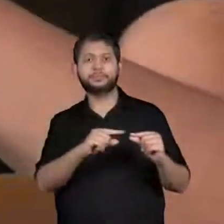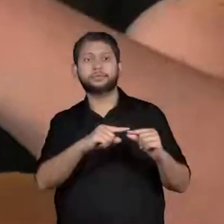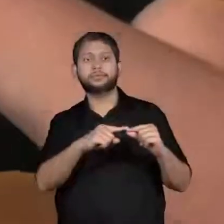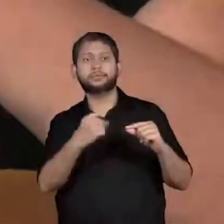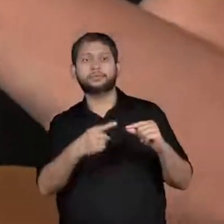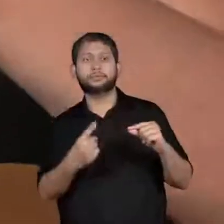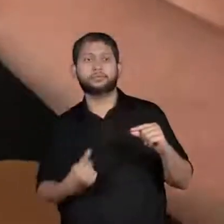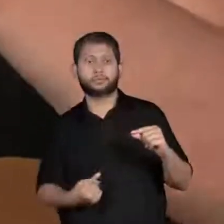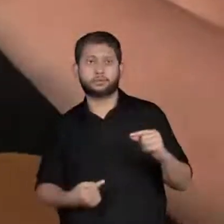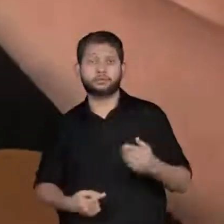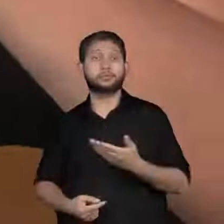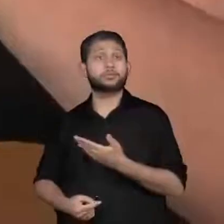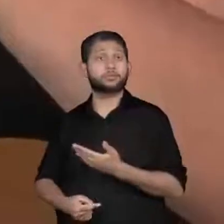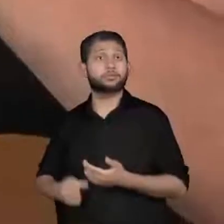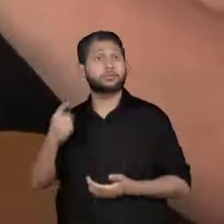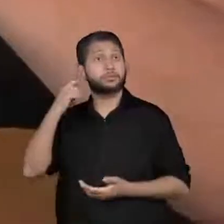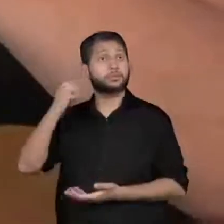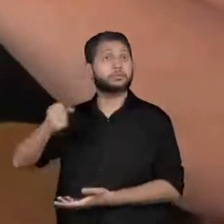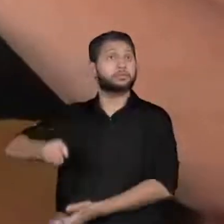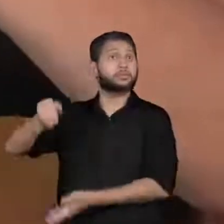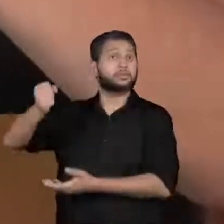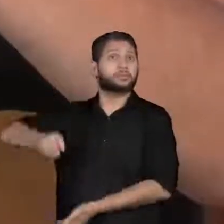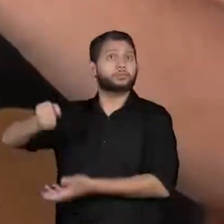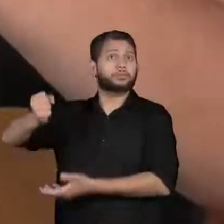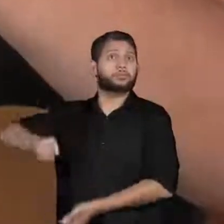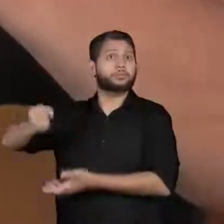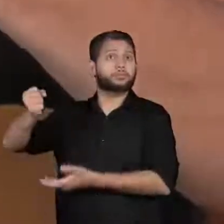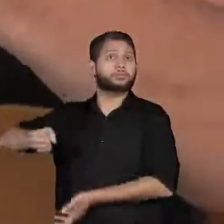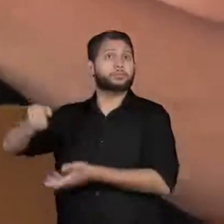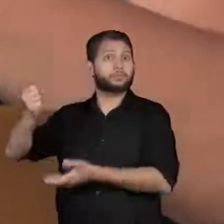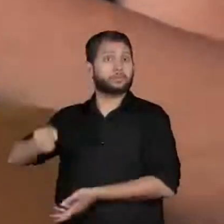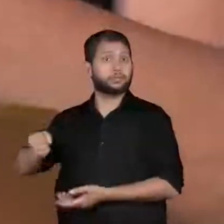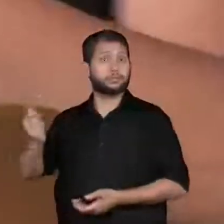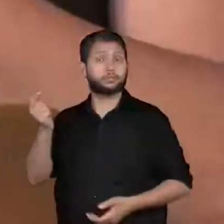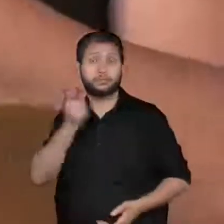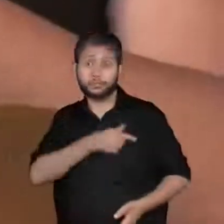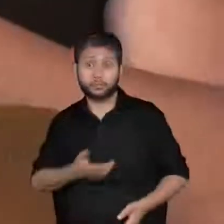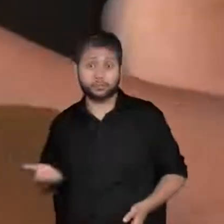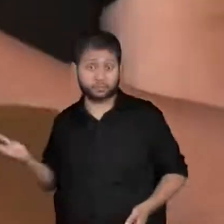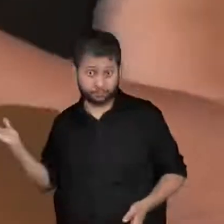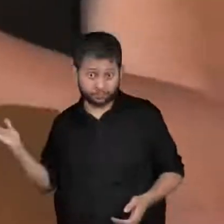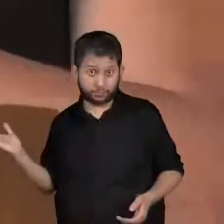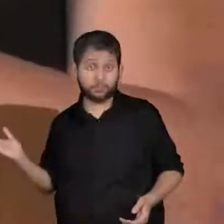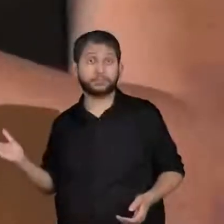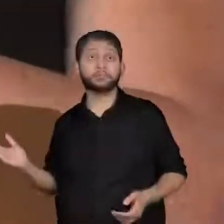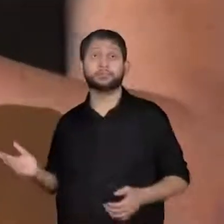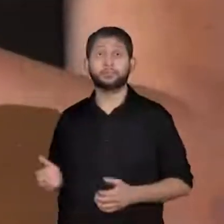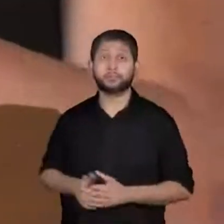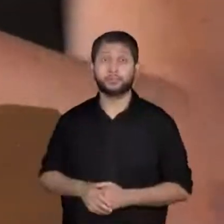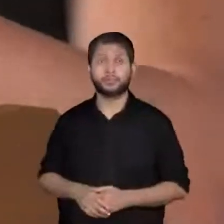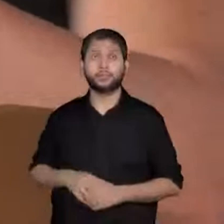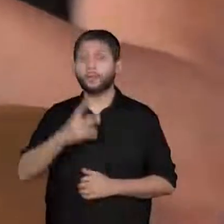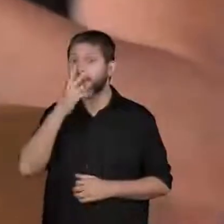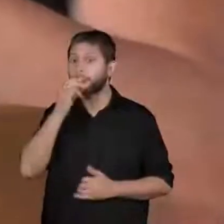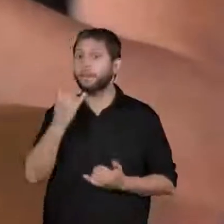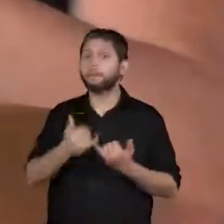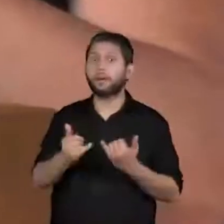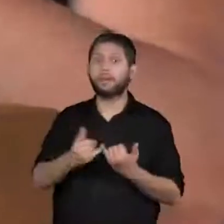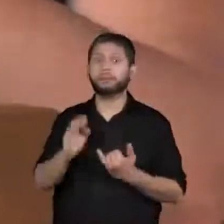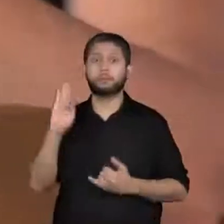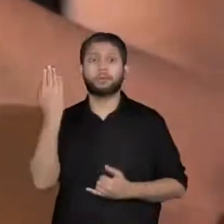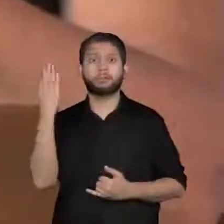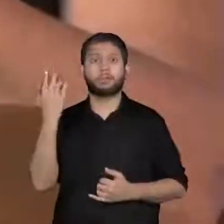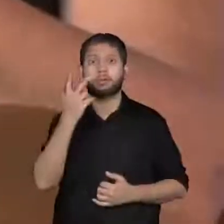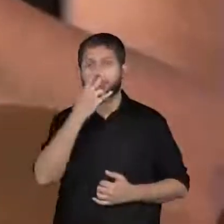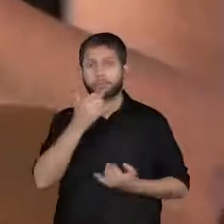Ele descascou, pegou cada casca, fez o furinho e ela foi secando, enrolou. Parece até madeira hoje, ó.